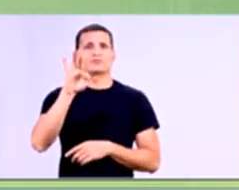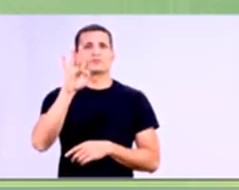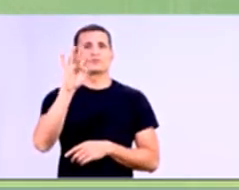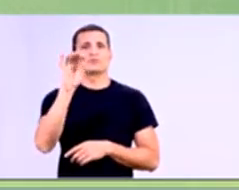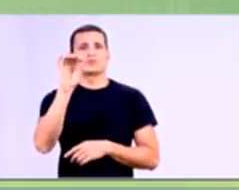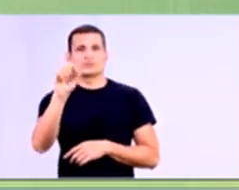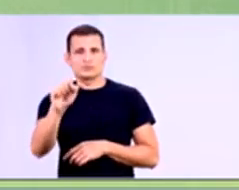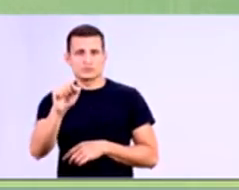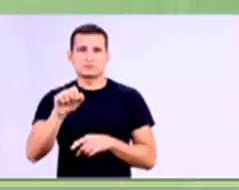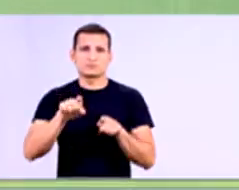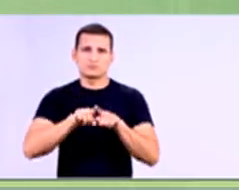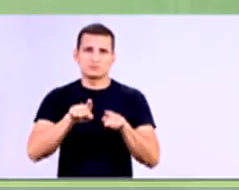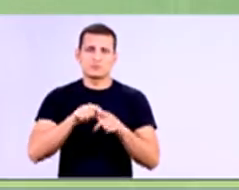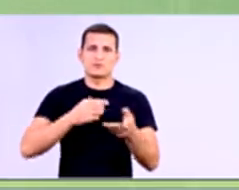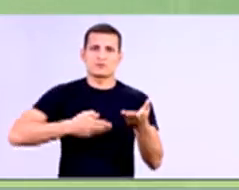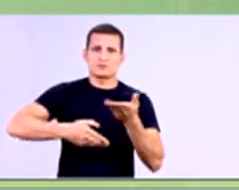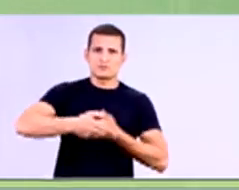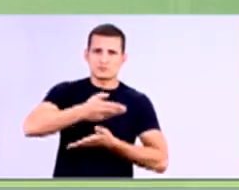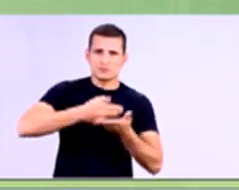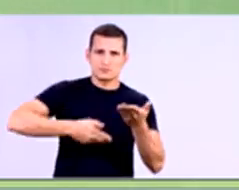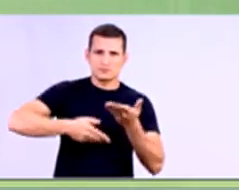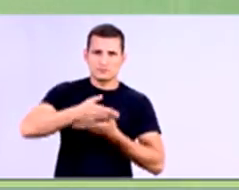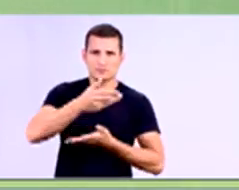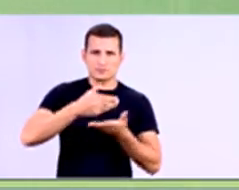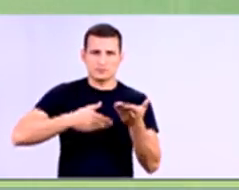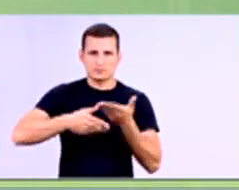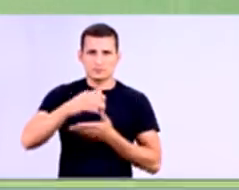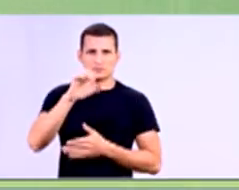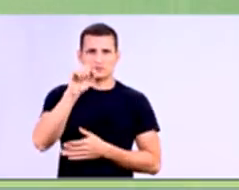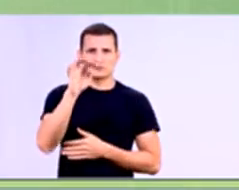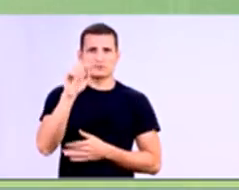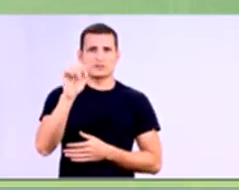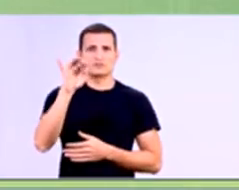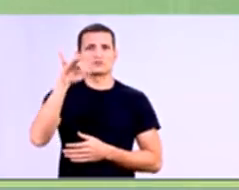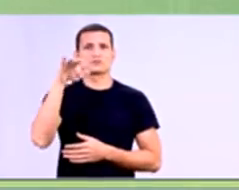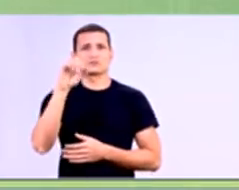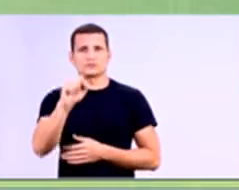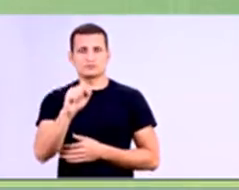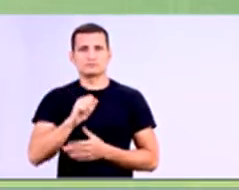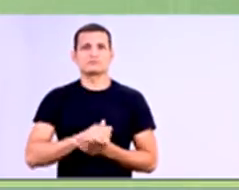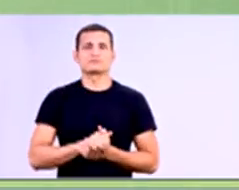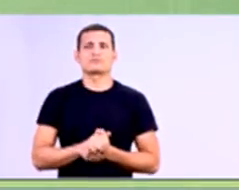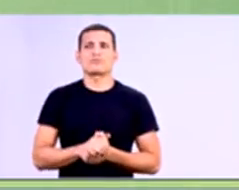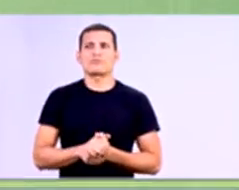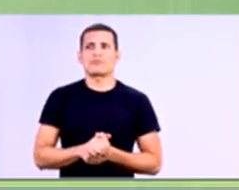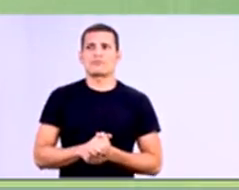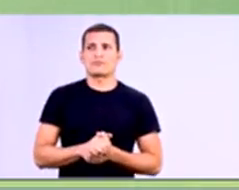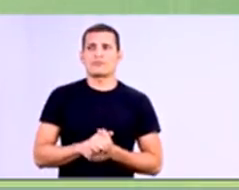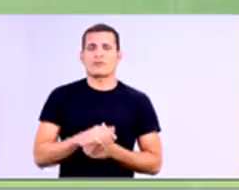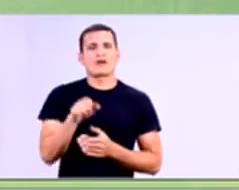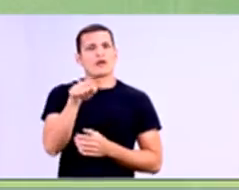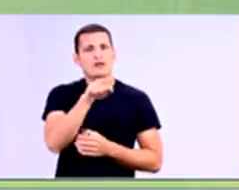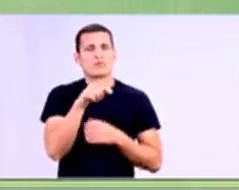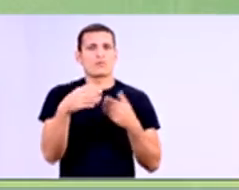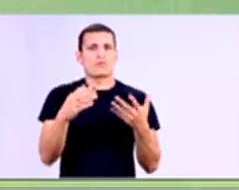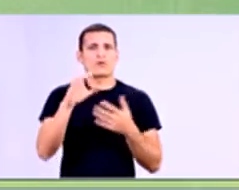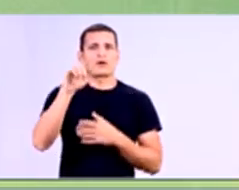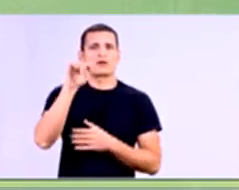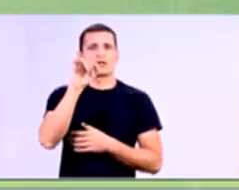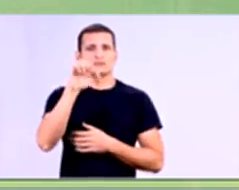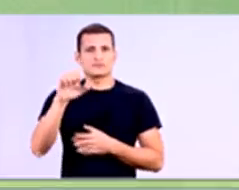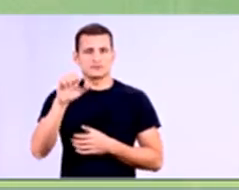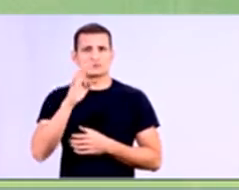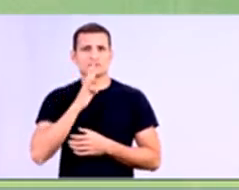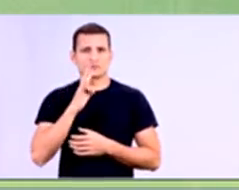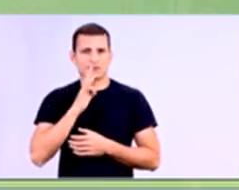bem como os relacionamentos estáticos. Entre elas, quais classes conhecem